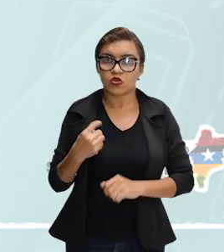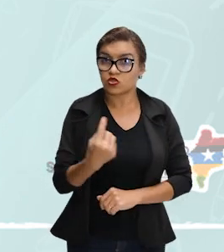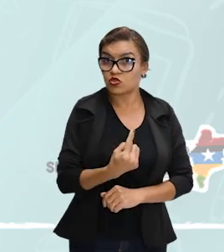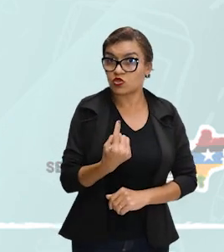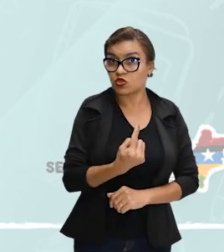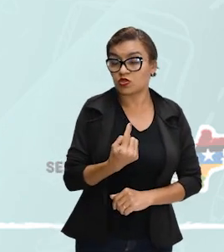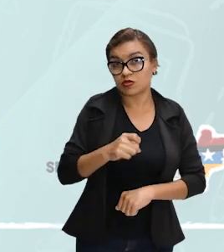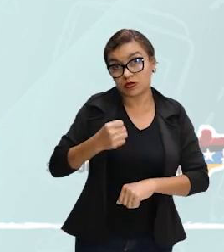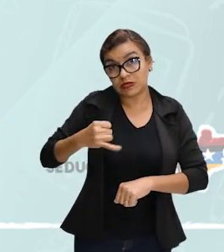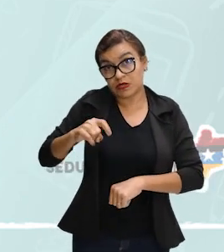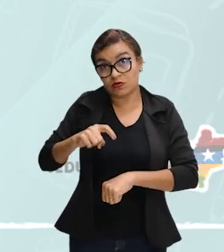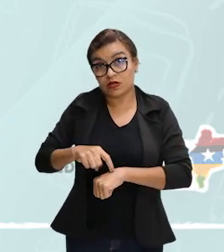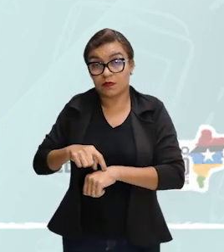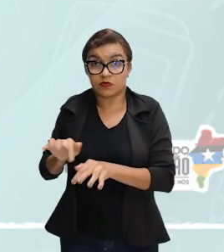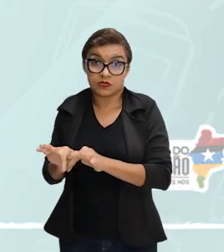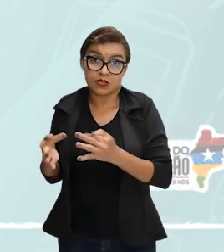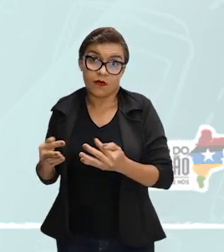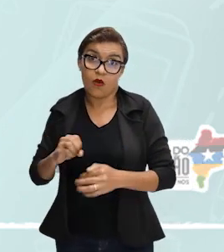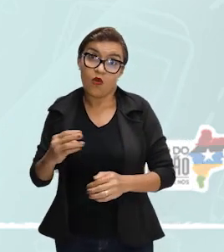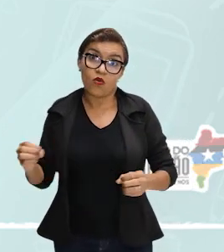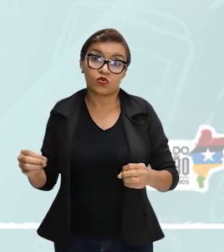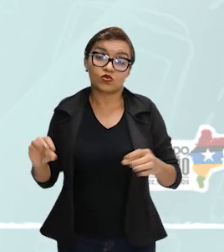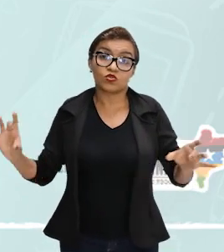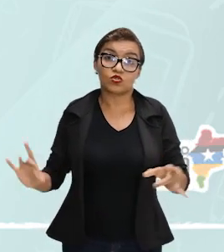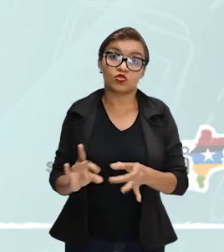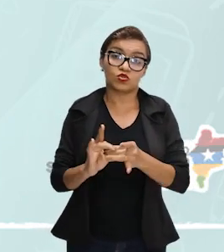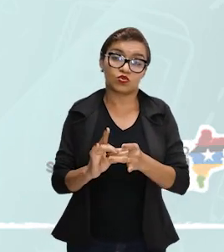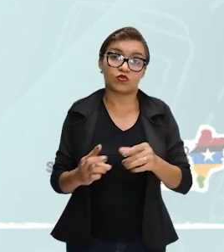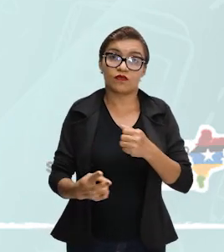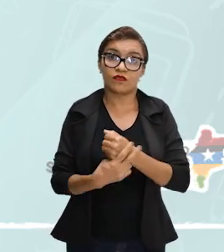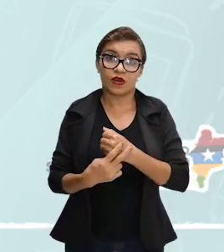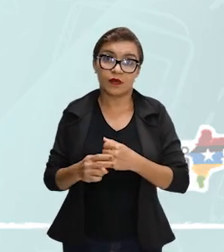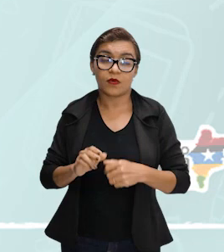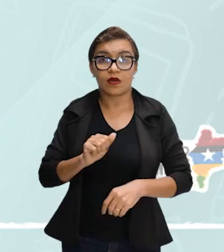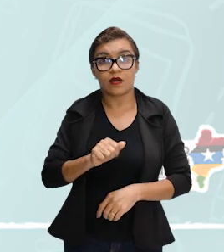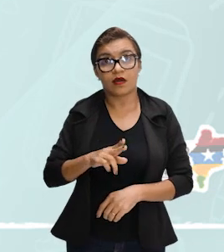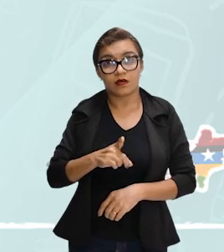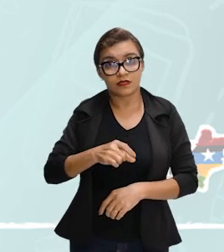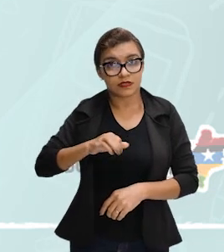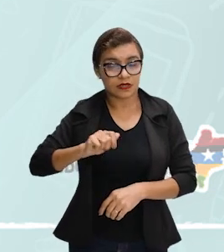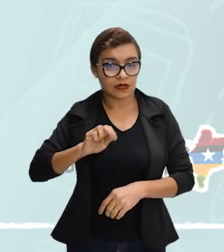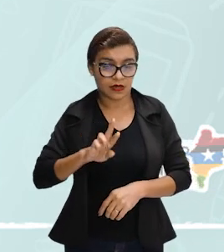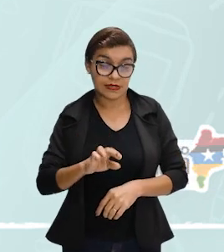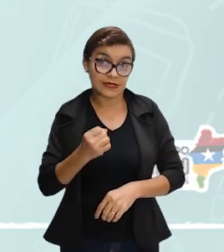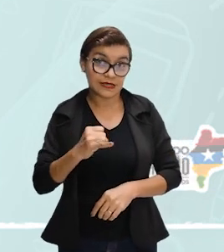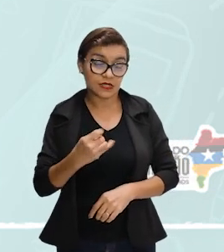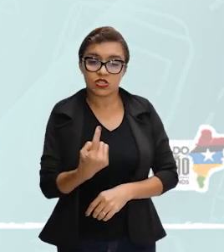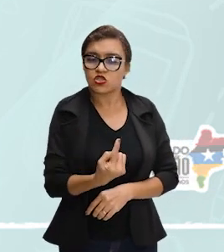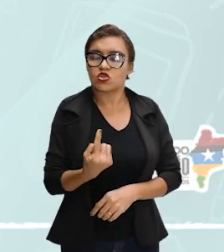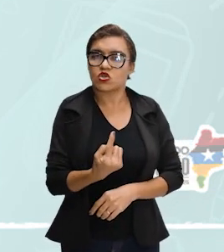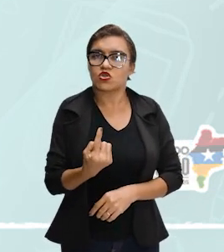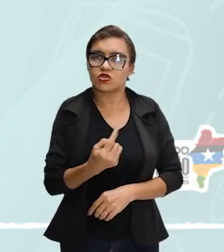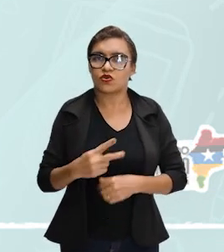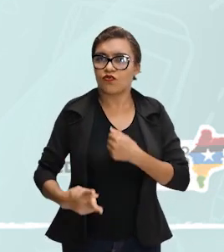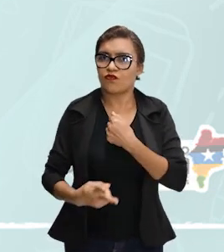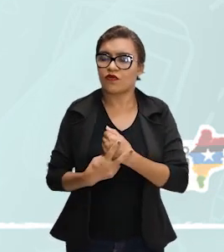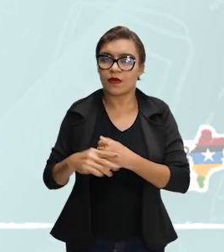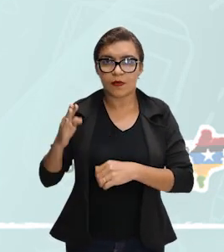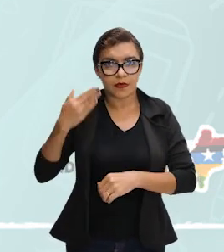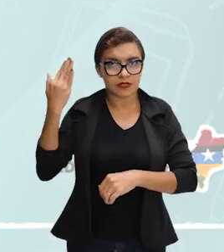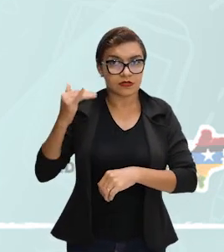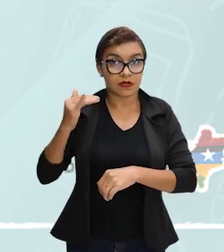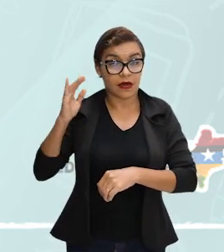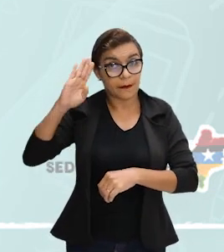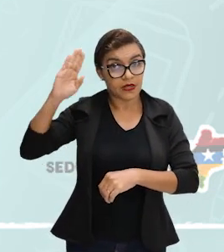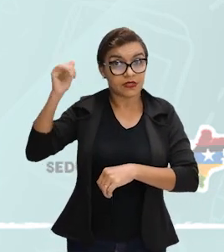sozinho, se o tempo verbal for simples, ou acompanhado de um verbo auxiliar, se for um tempo composto. Se aparecer sozinho, o verbo principal está